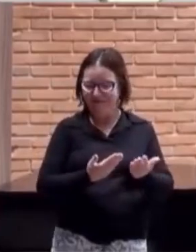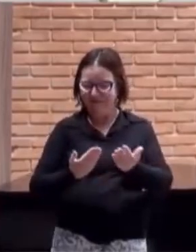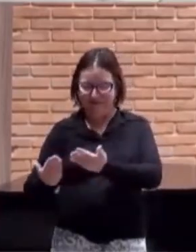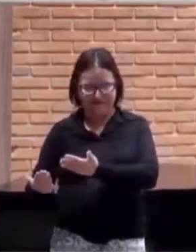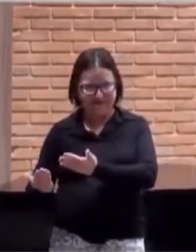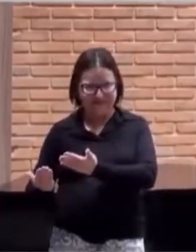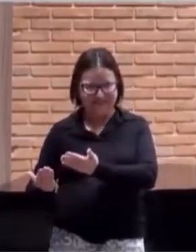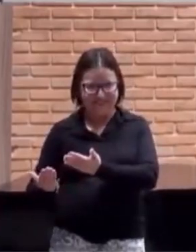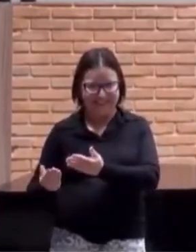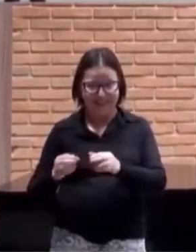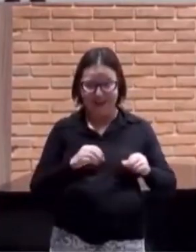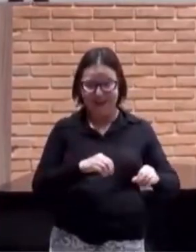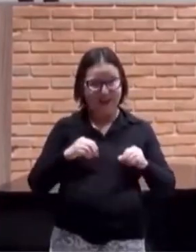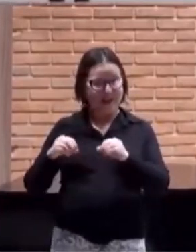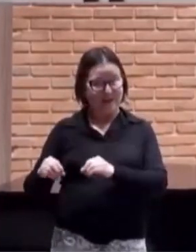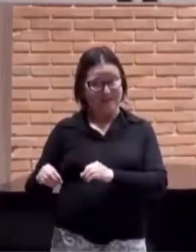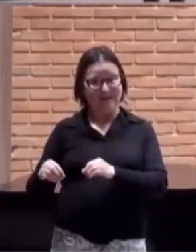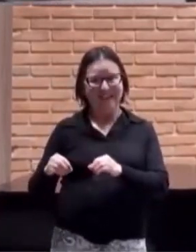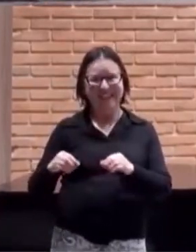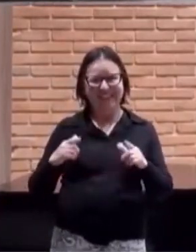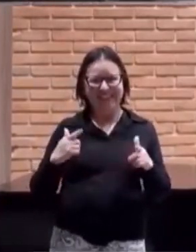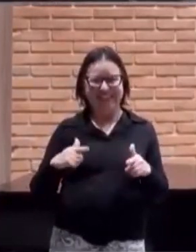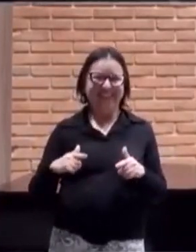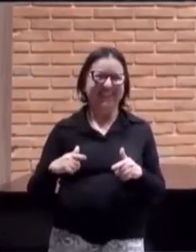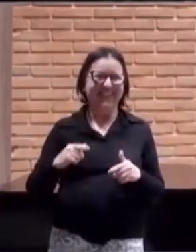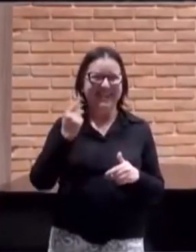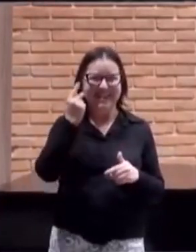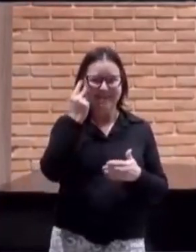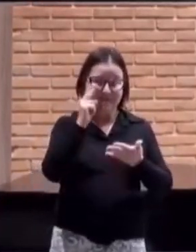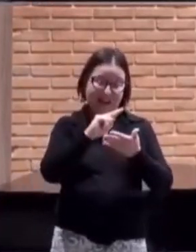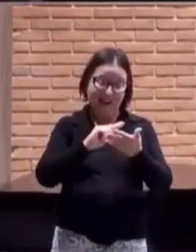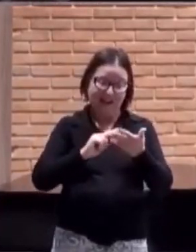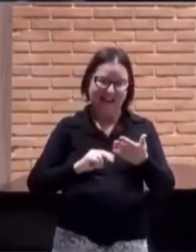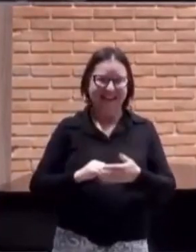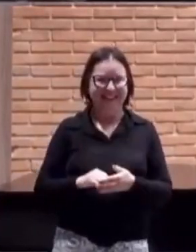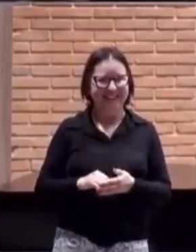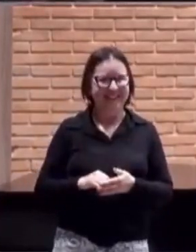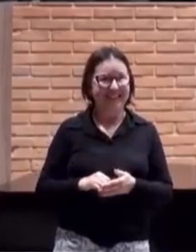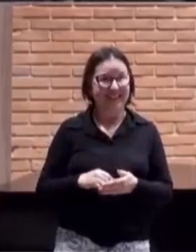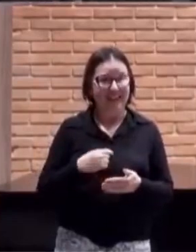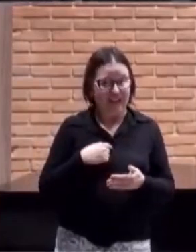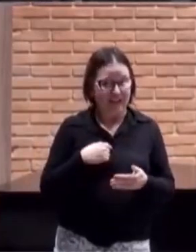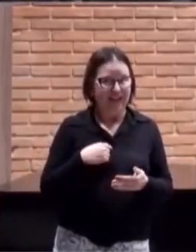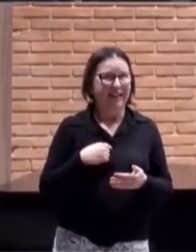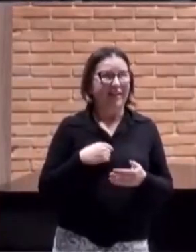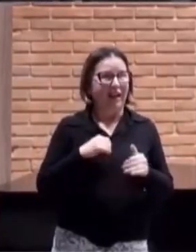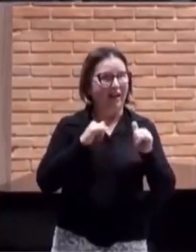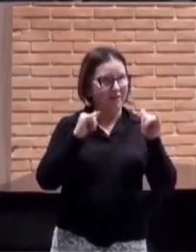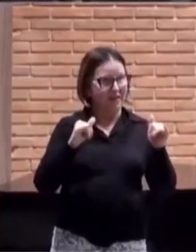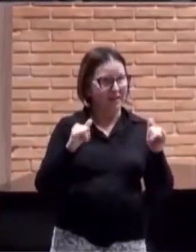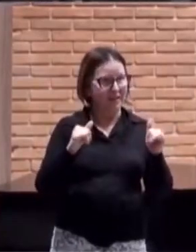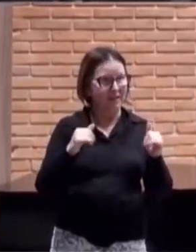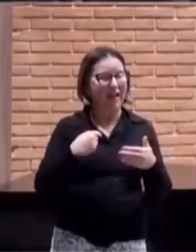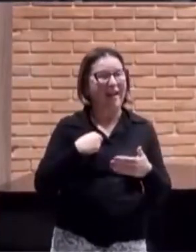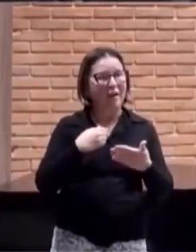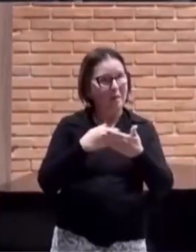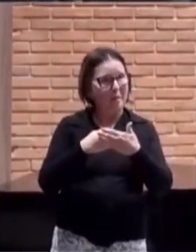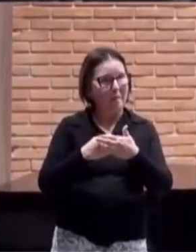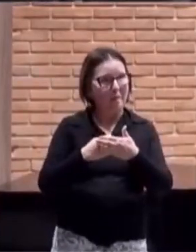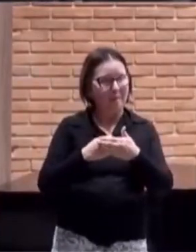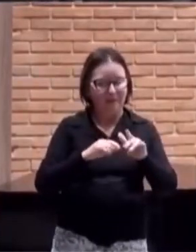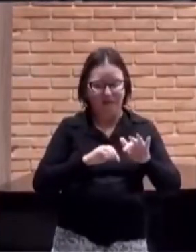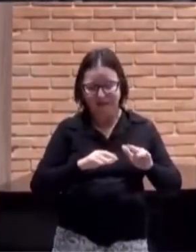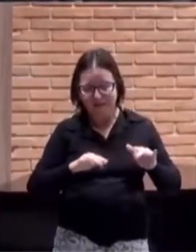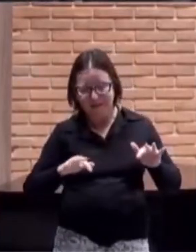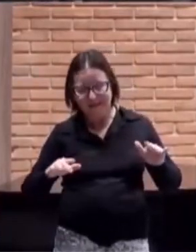e abrir a... Então eu estou avisando para vocês que eu estou chegando perto do piano, porque eles não estão